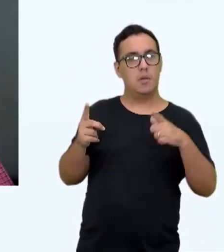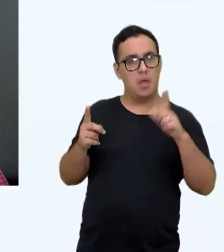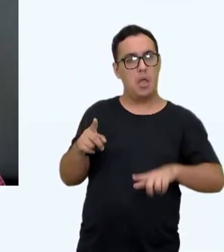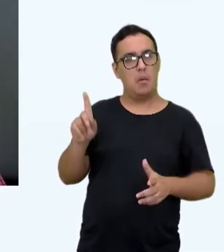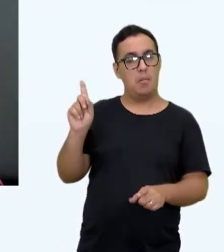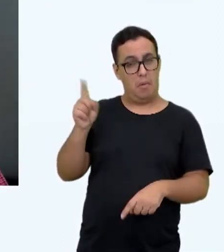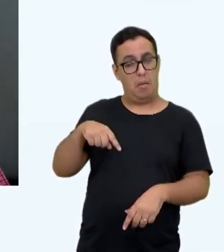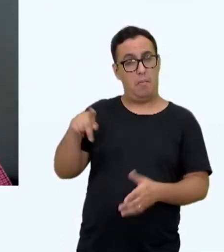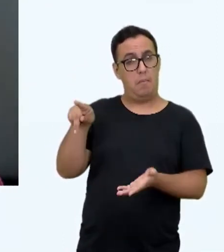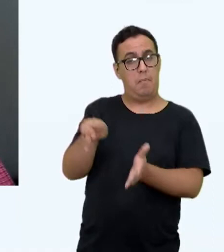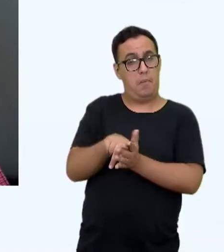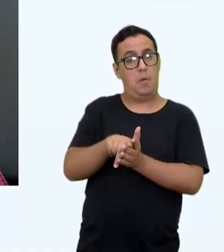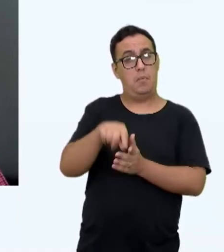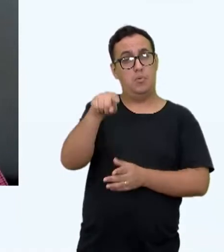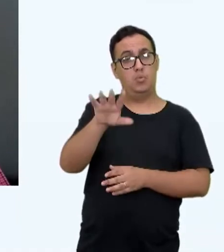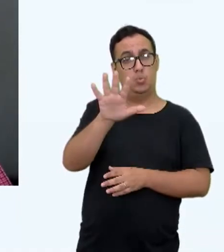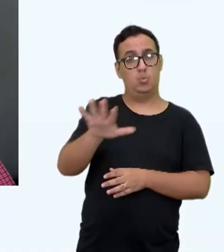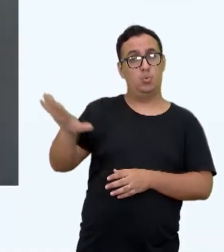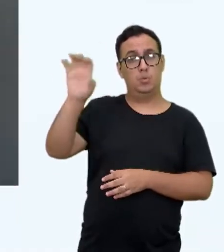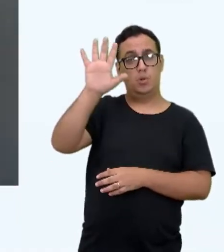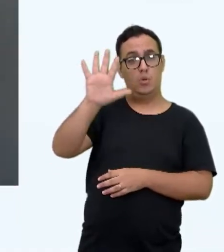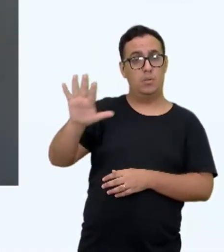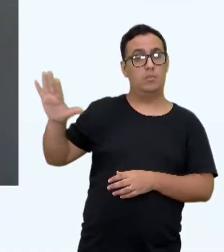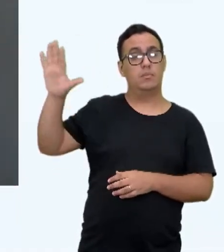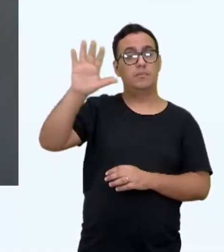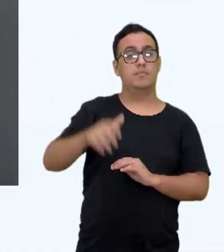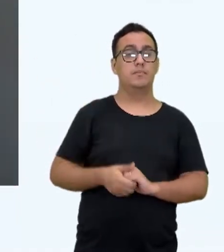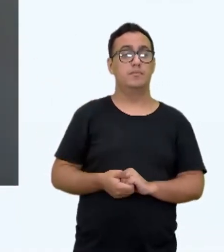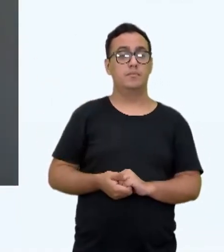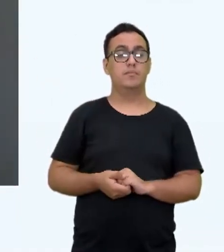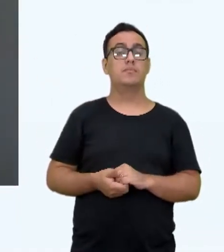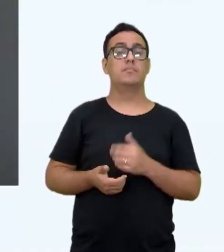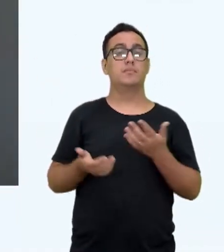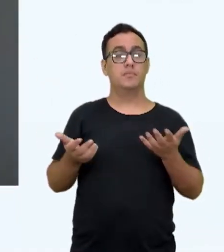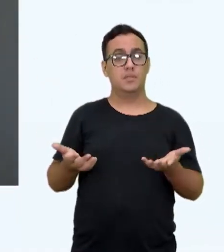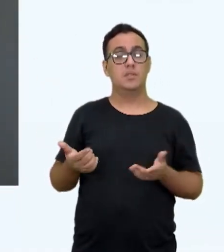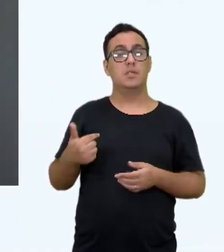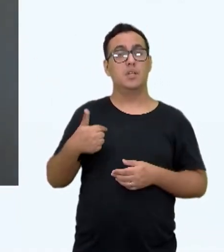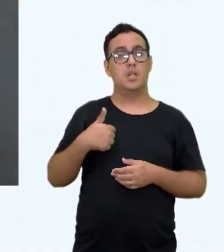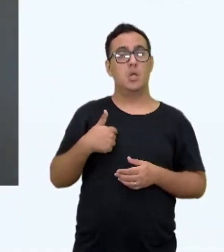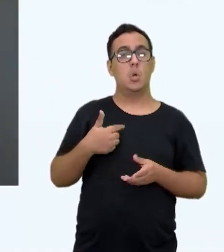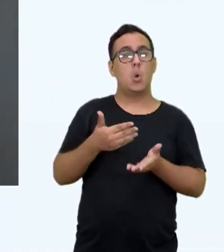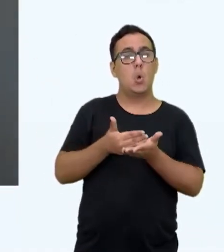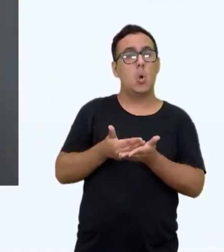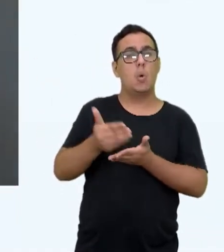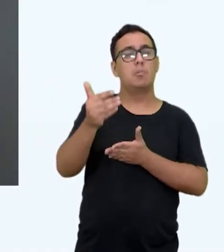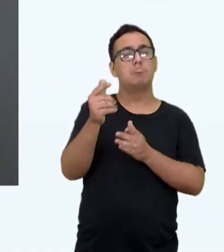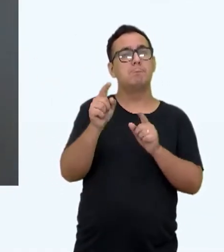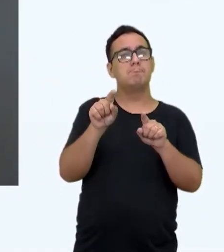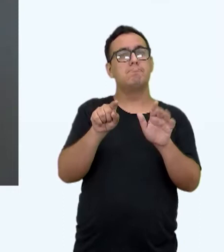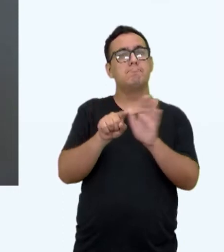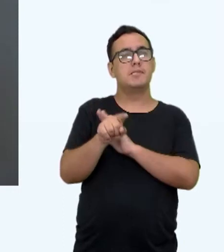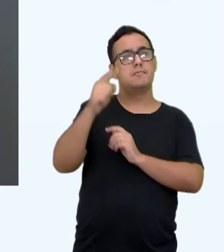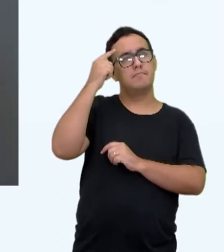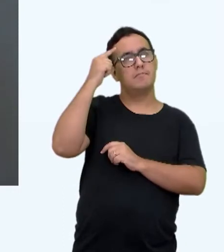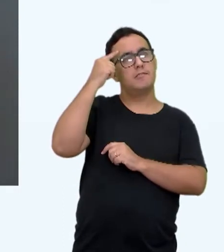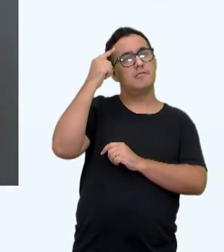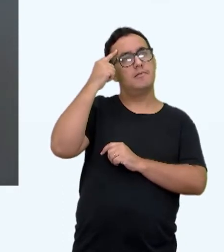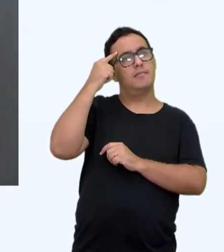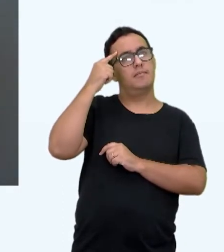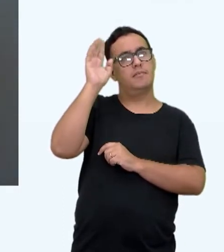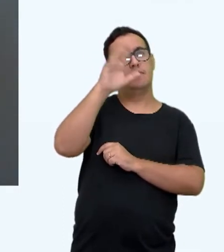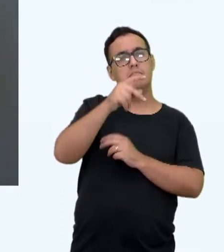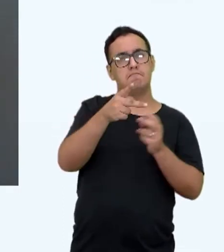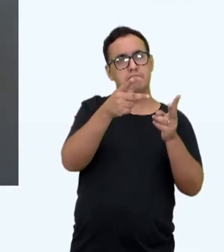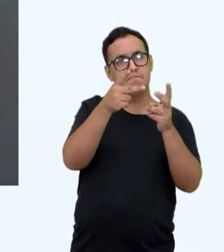puramente ocidental europeu. Isso comecei a questionar quando comecei a perceber